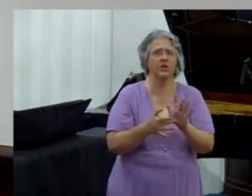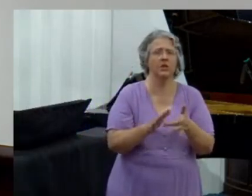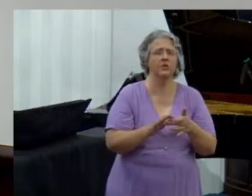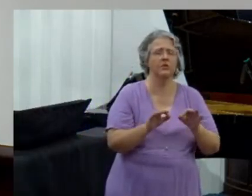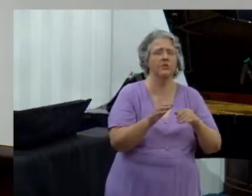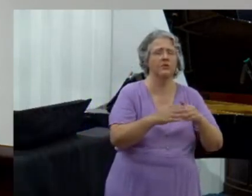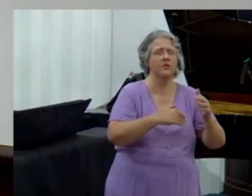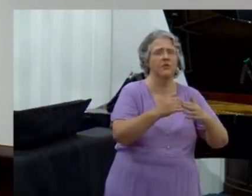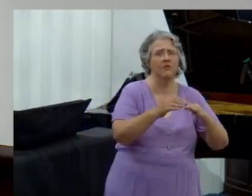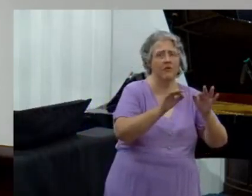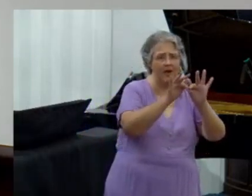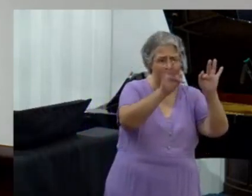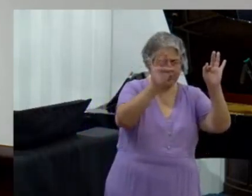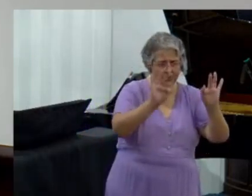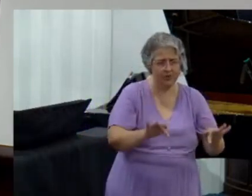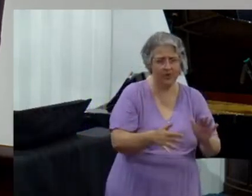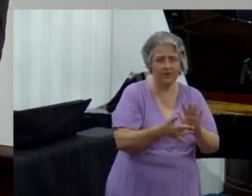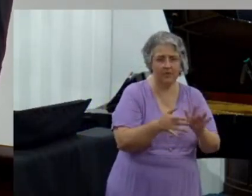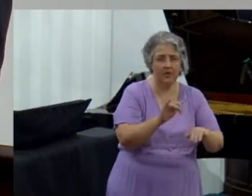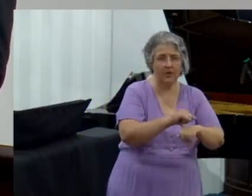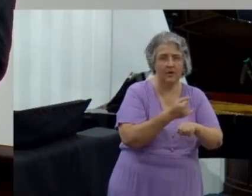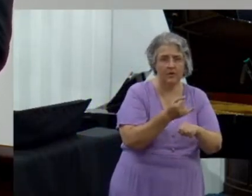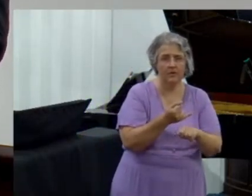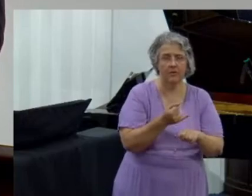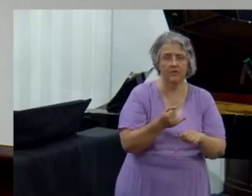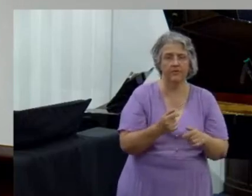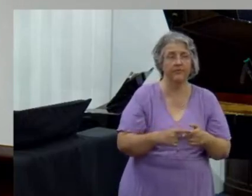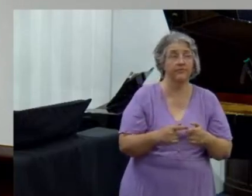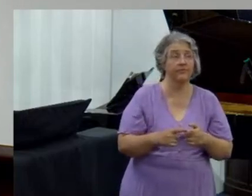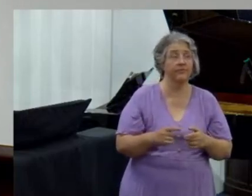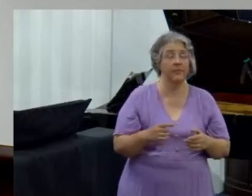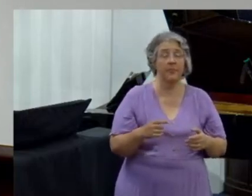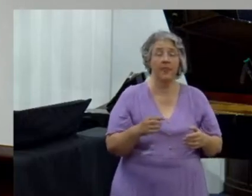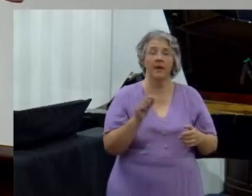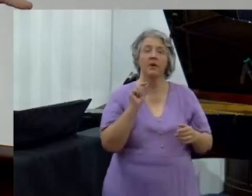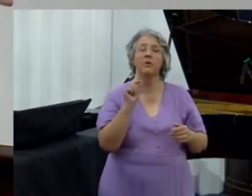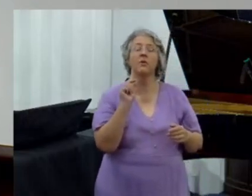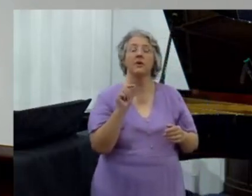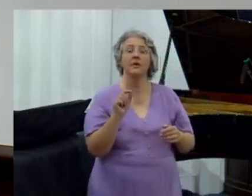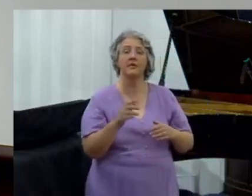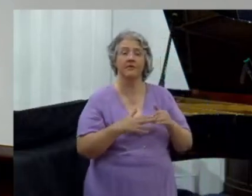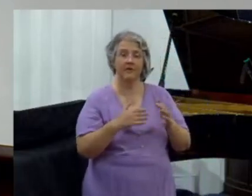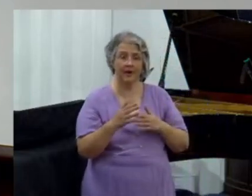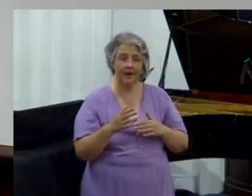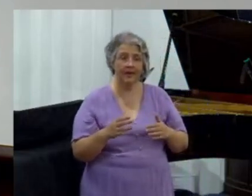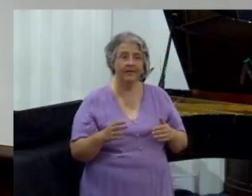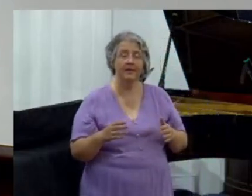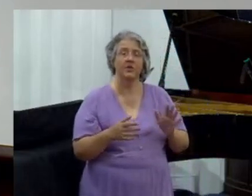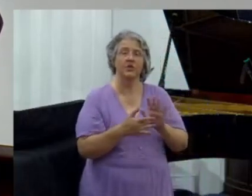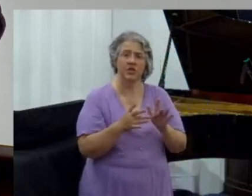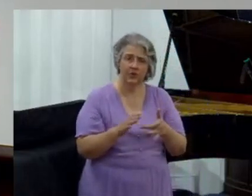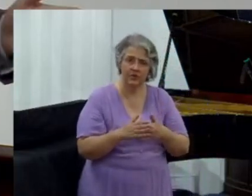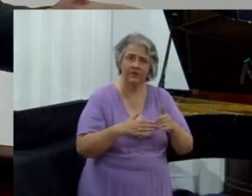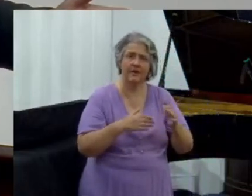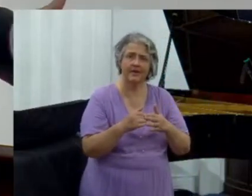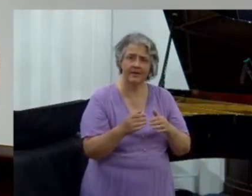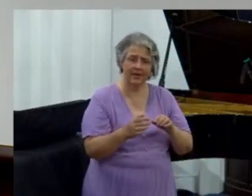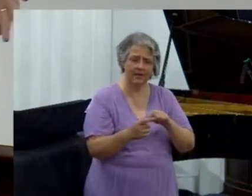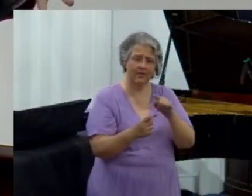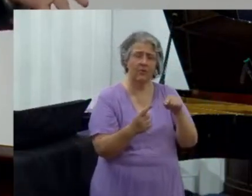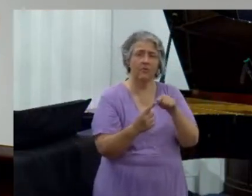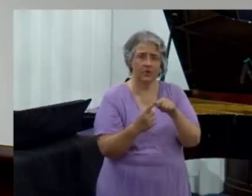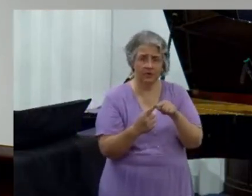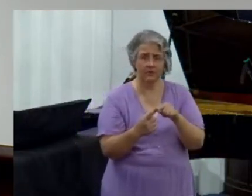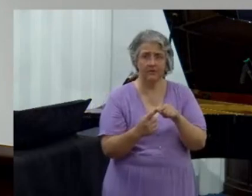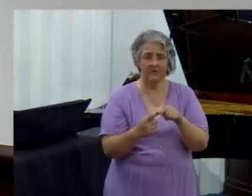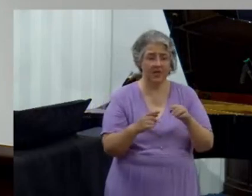nós enxergamos mais uma vez que ou algo está cumprindo o seu propósito na vida ou não está cumprindo. E o templo não estava